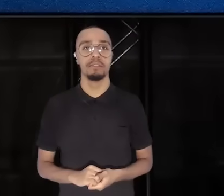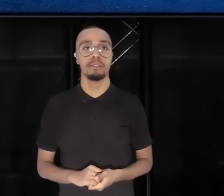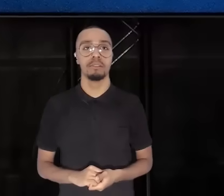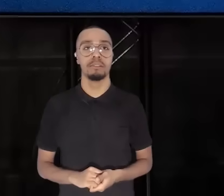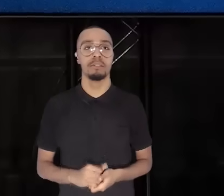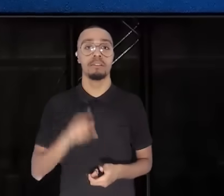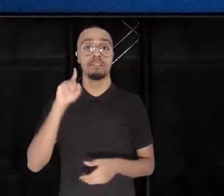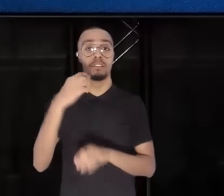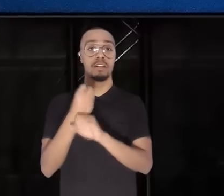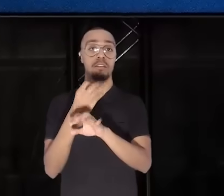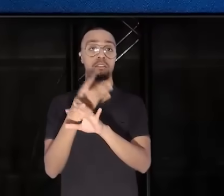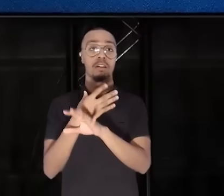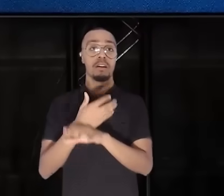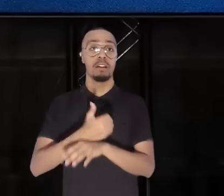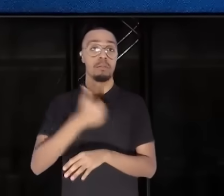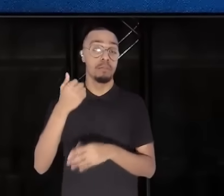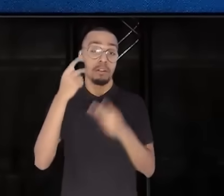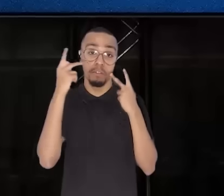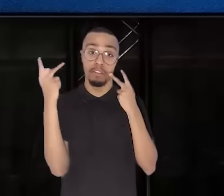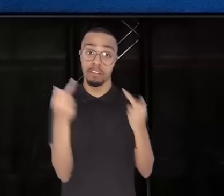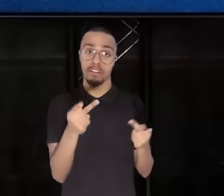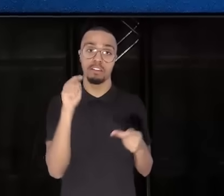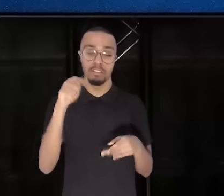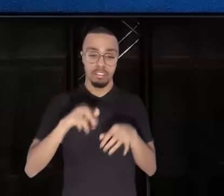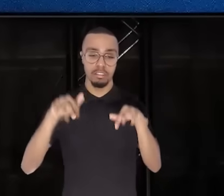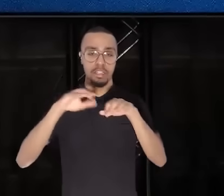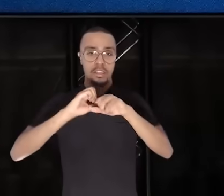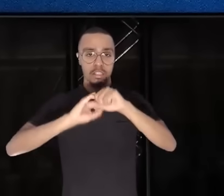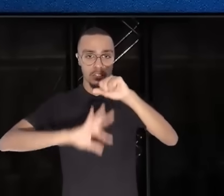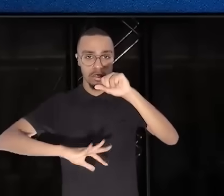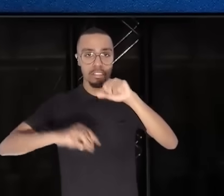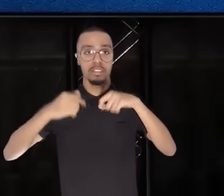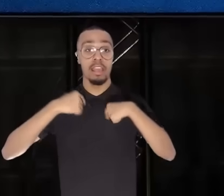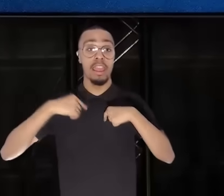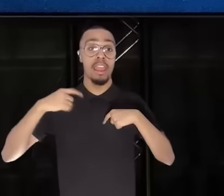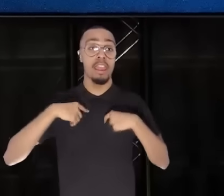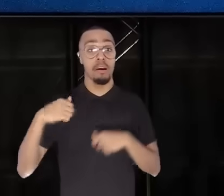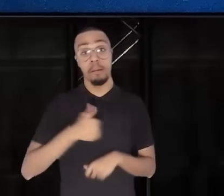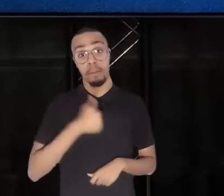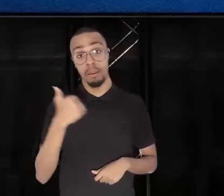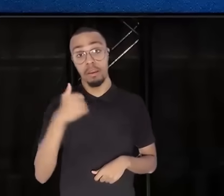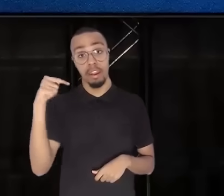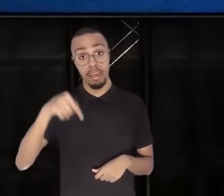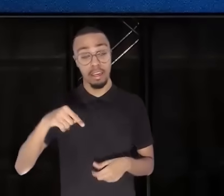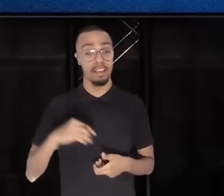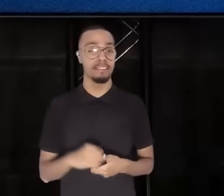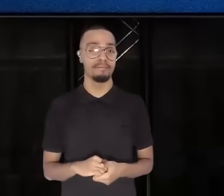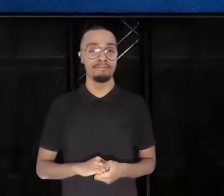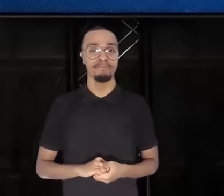Você que está online aí, que está a primeira vez, manda no chat aí. Primeira vez, pastor? Estou a primeira vez.